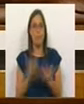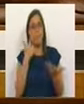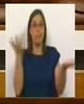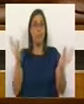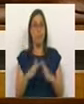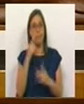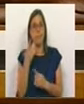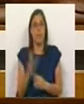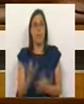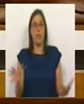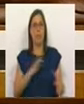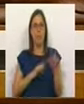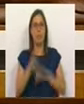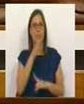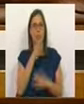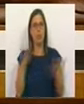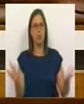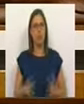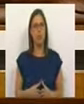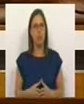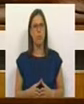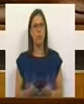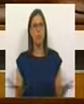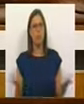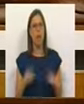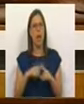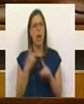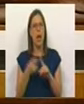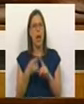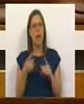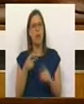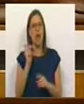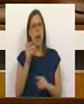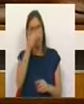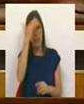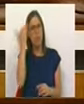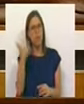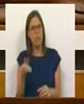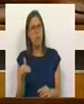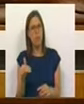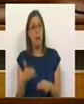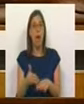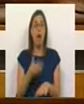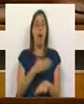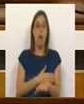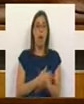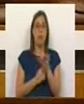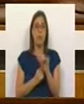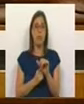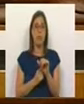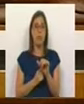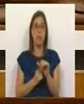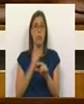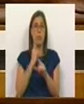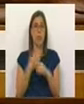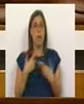Vejam só este exemplo, senhoras e senhores deputados. Nos anos difíceis que antecederam